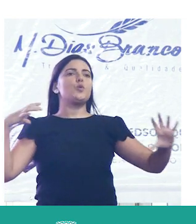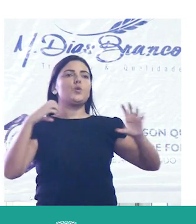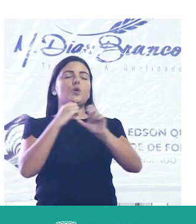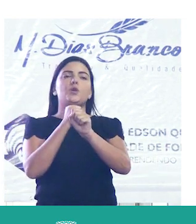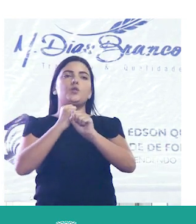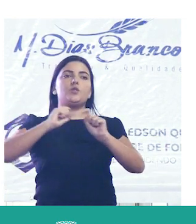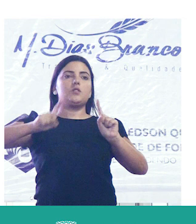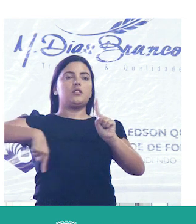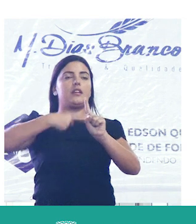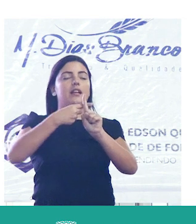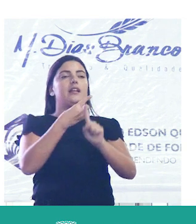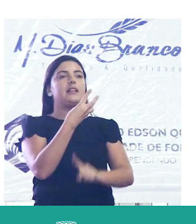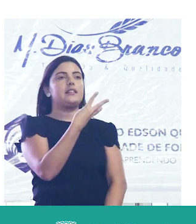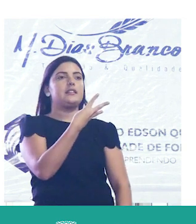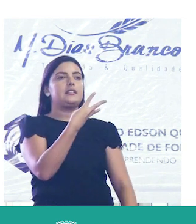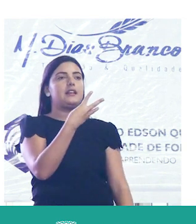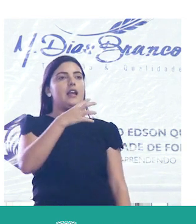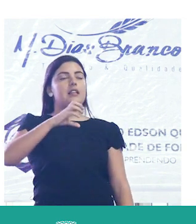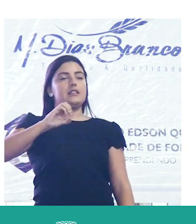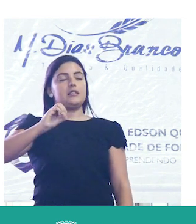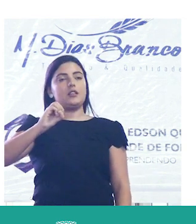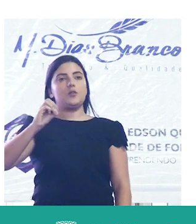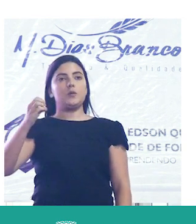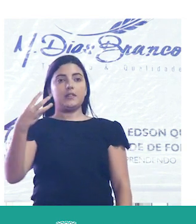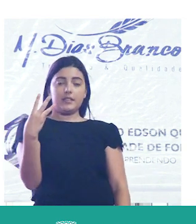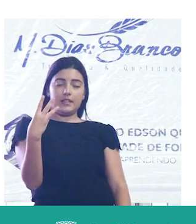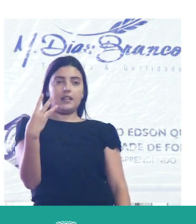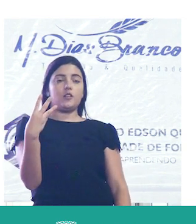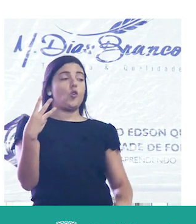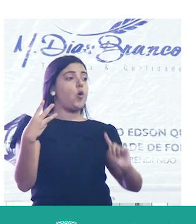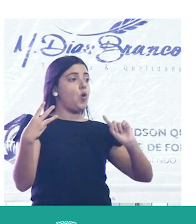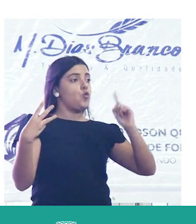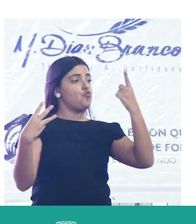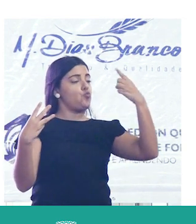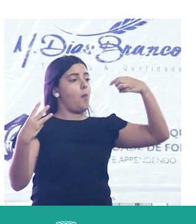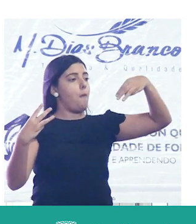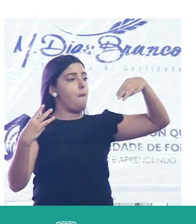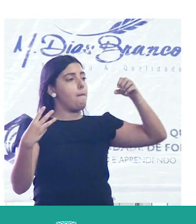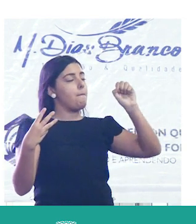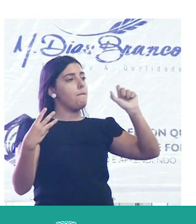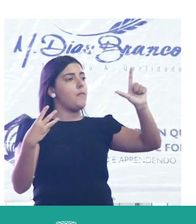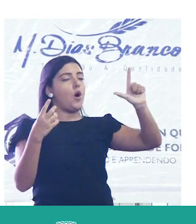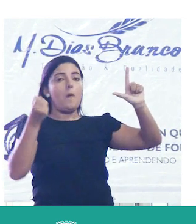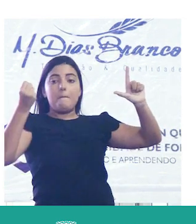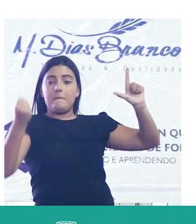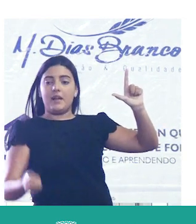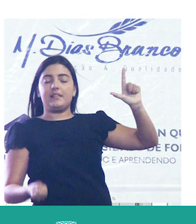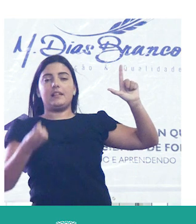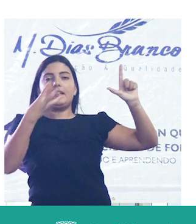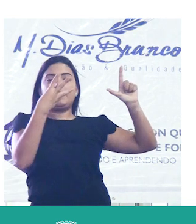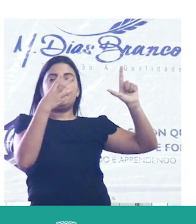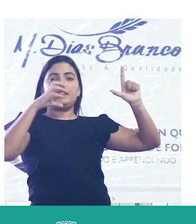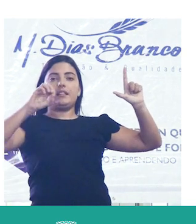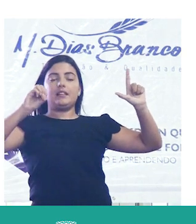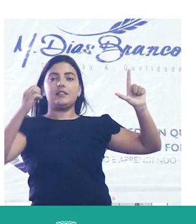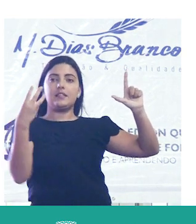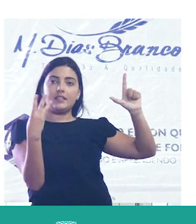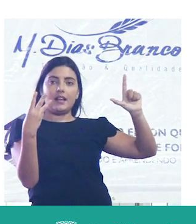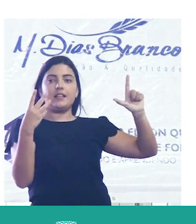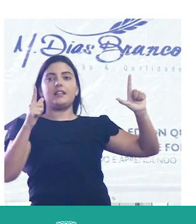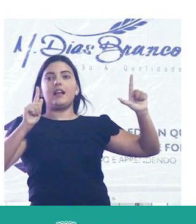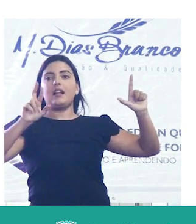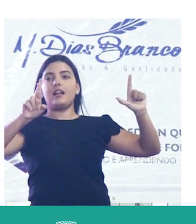tudo, dá 303. Então, 1 mol do sulfato de chumbo pesa 303